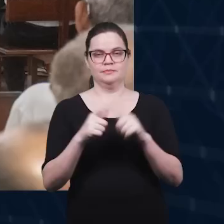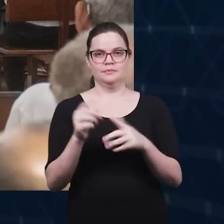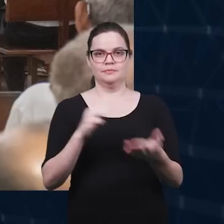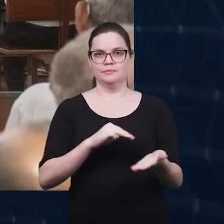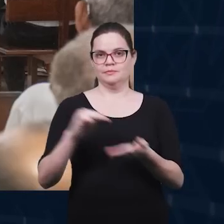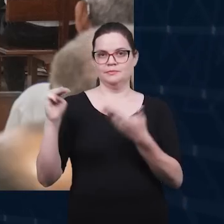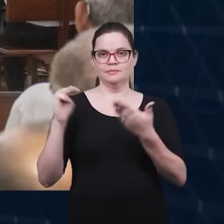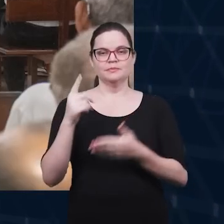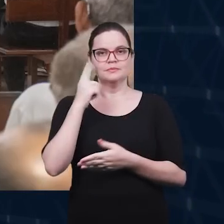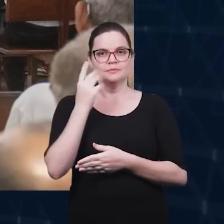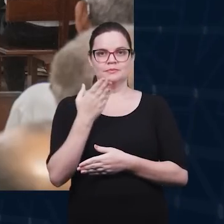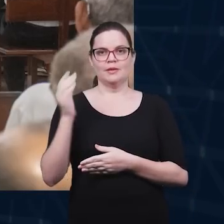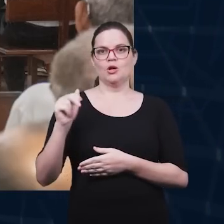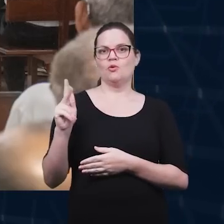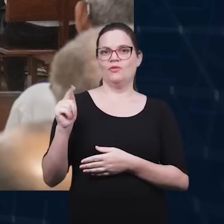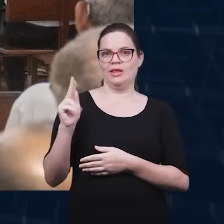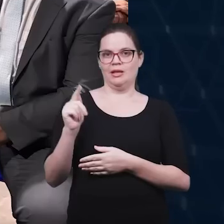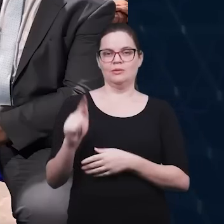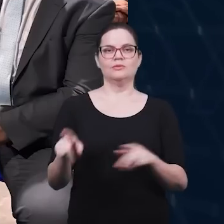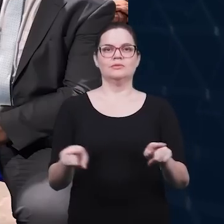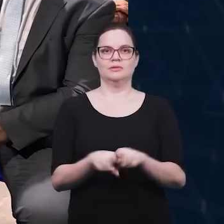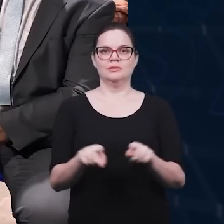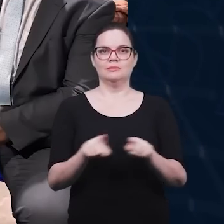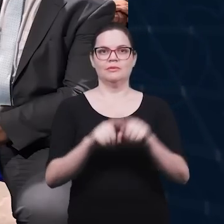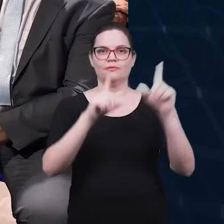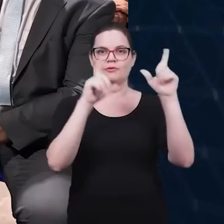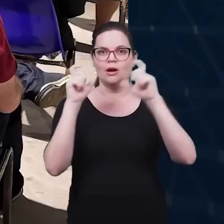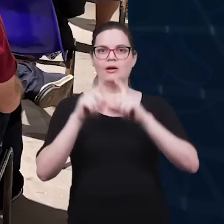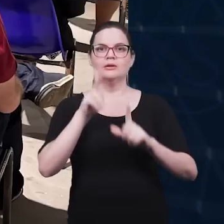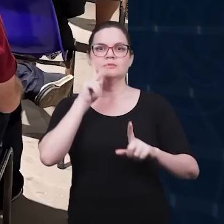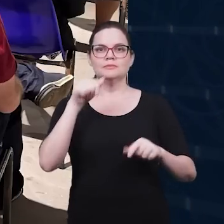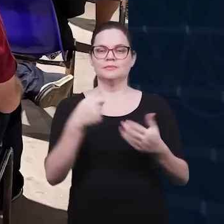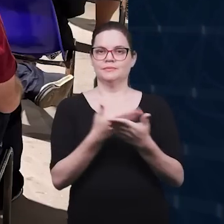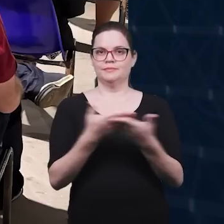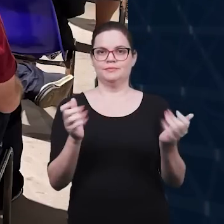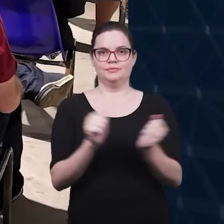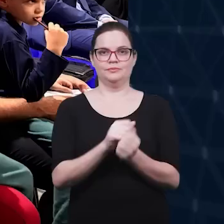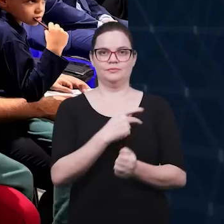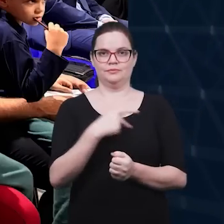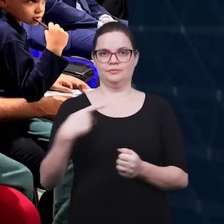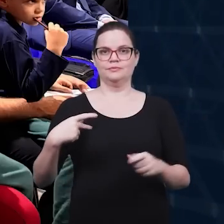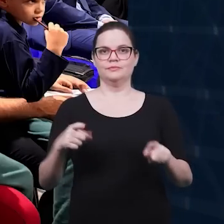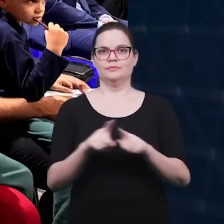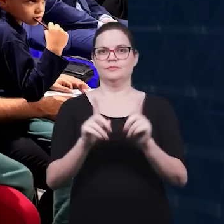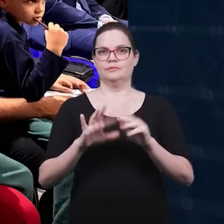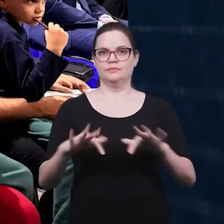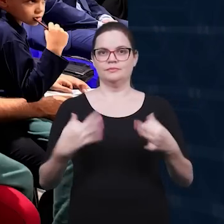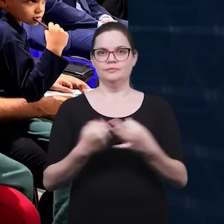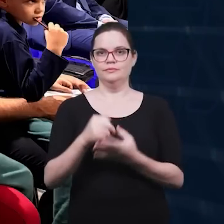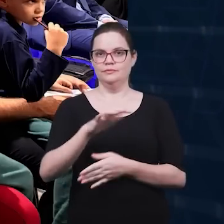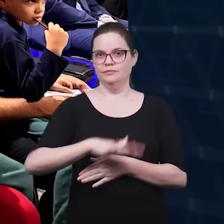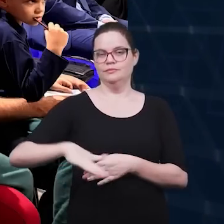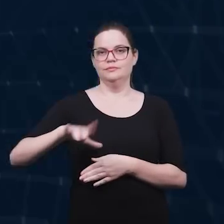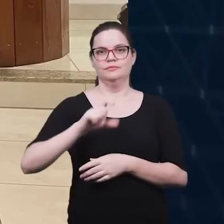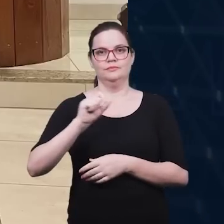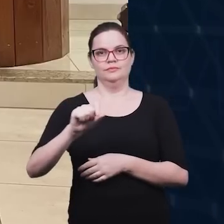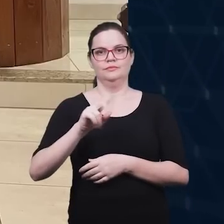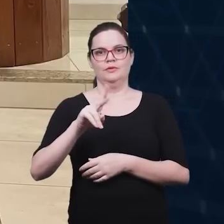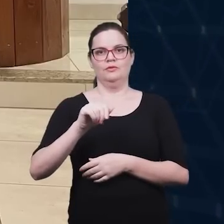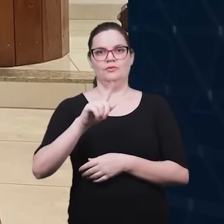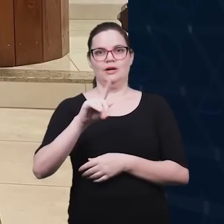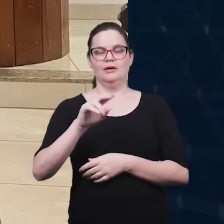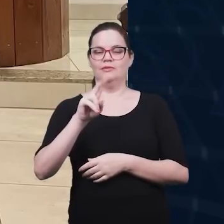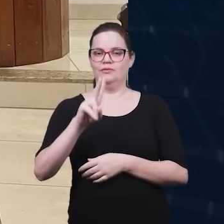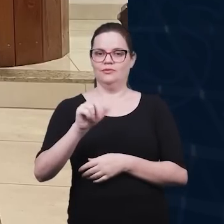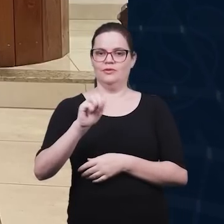Altinópolis 1, em Governador Valadares. Fotos da ceia de pastores e familiares da região do Vale do Aço. Ceia